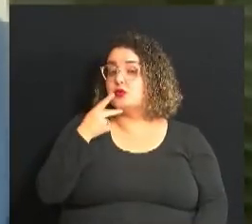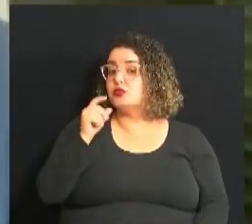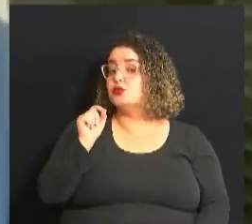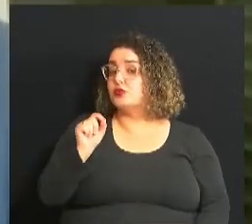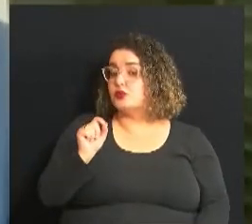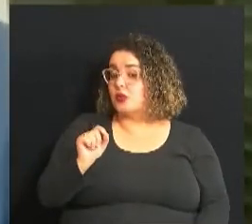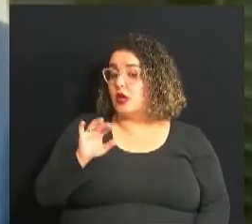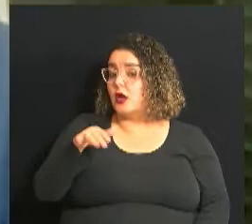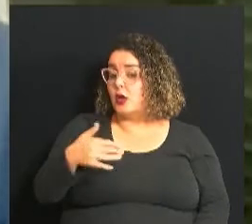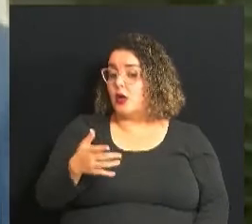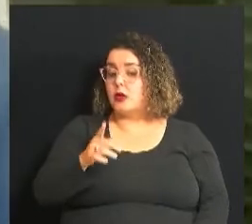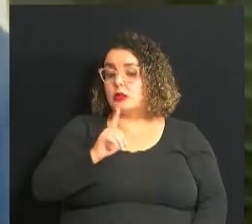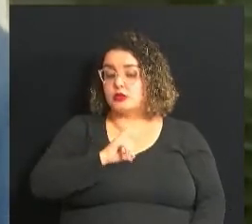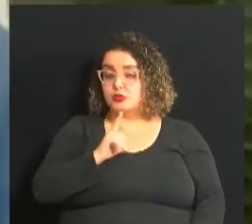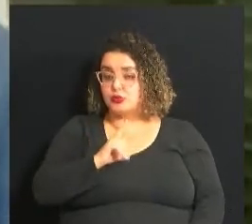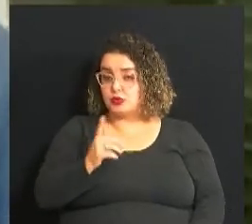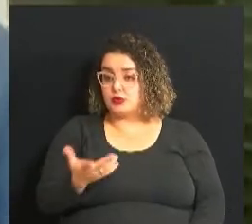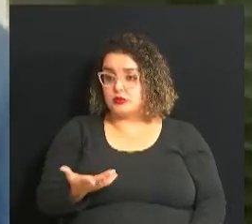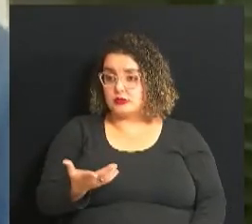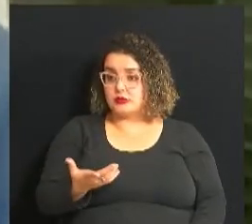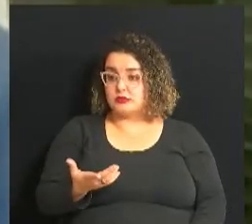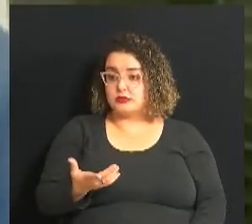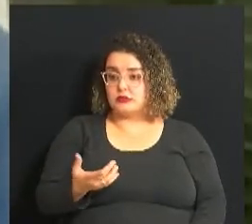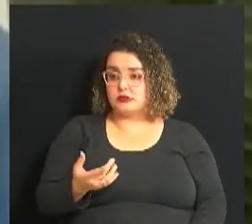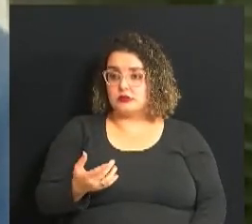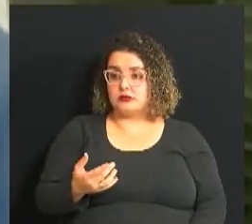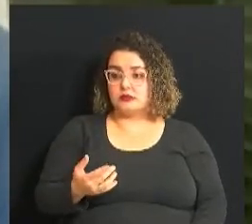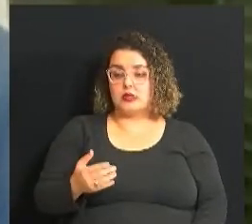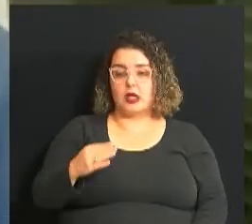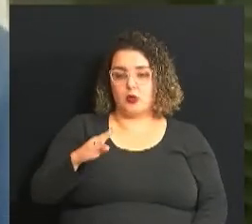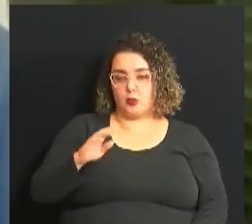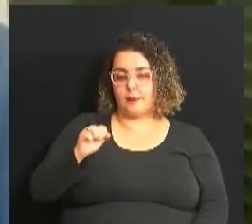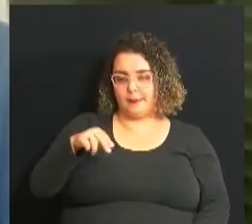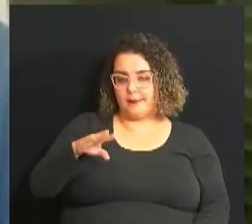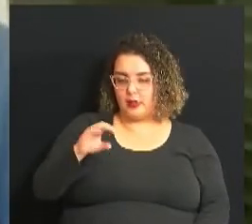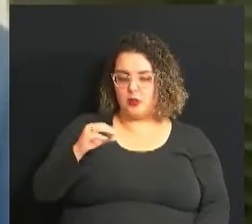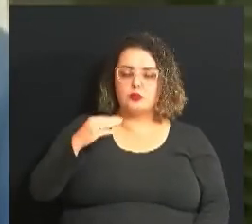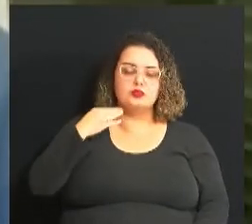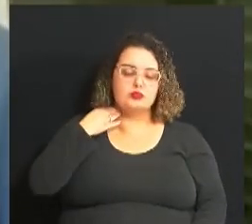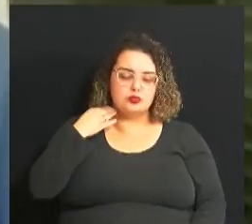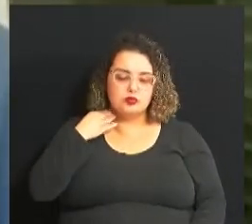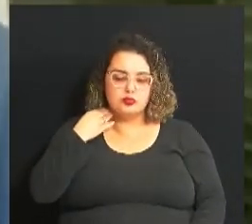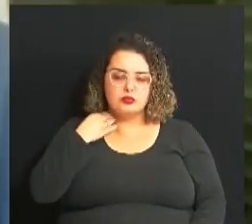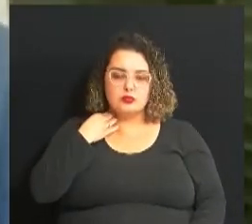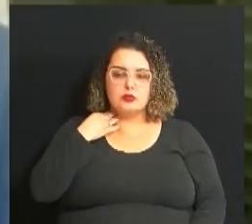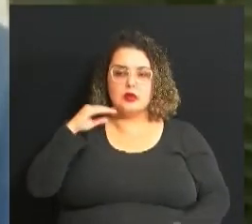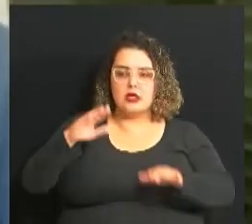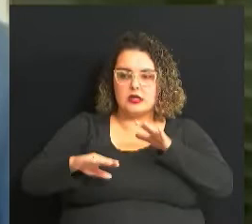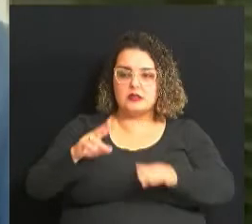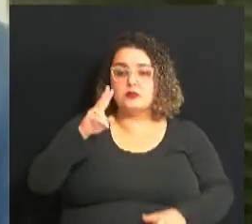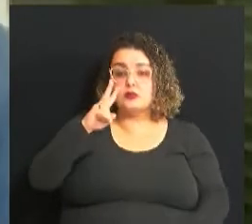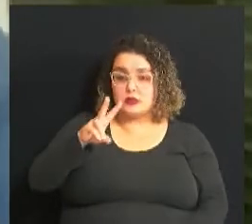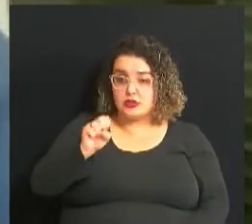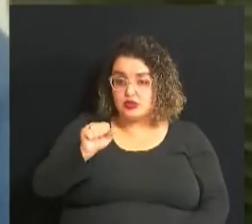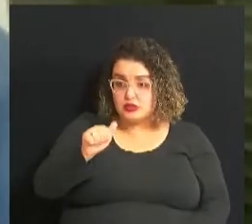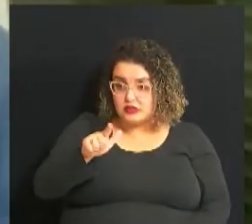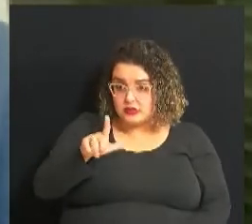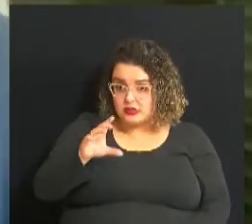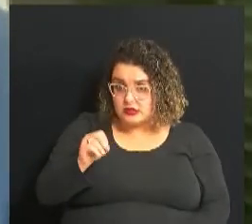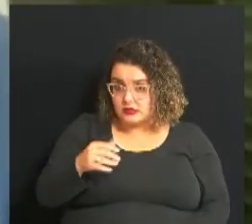você tem uma conta no banco, você não, de vez em quando, você não vai ver a quanto você tem de saldo, se deixa a coisa